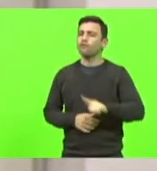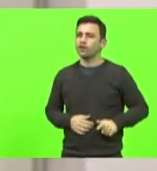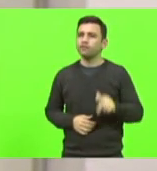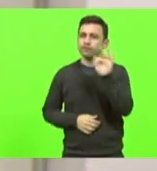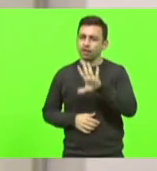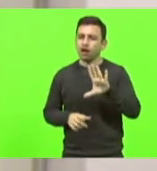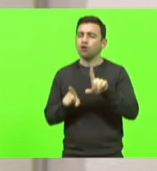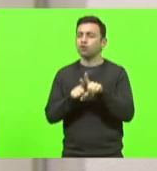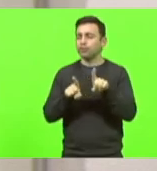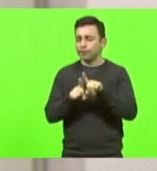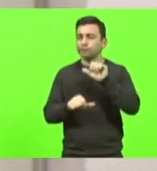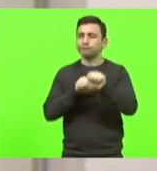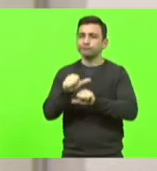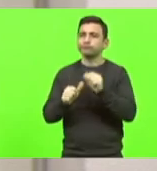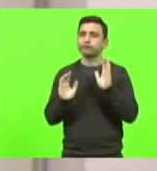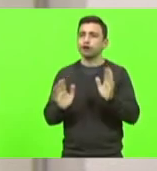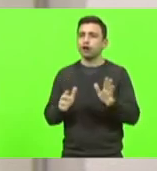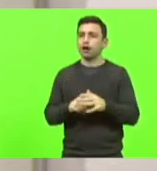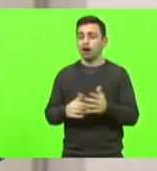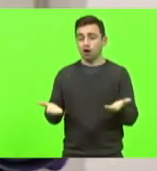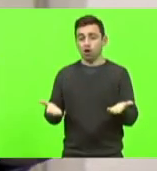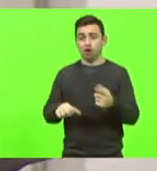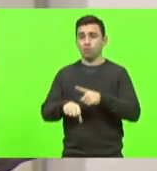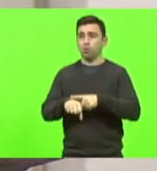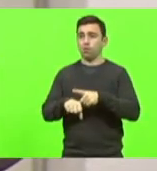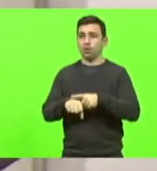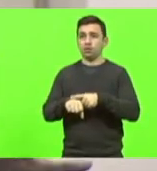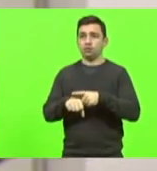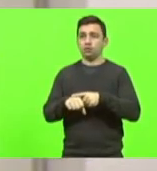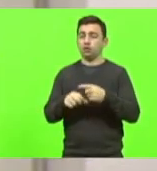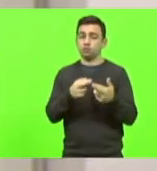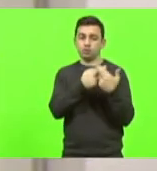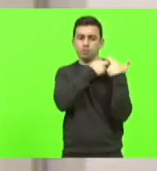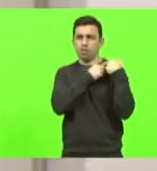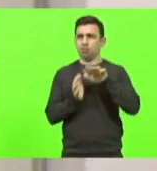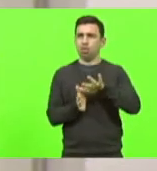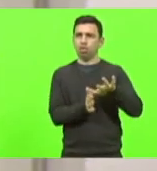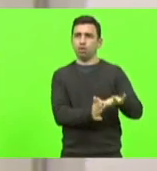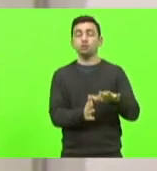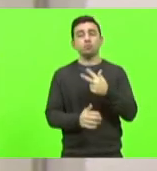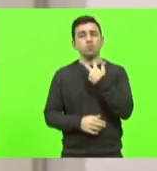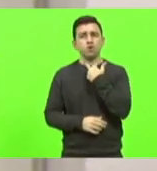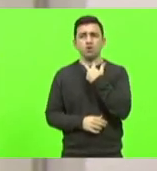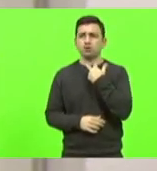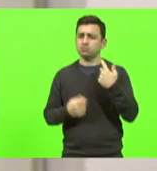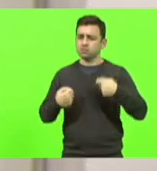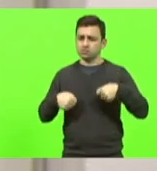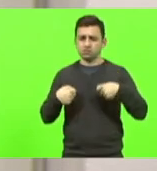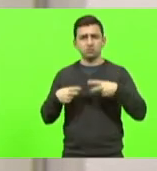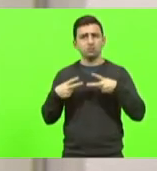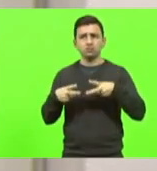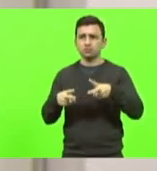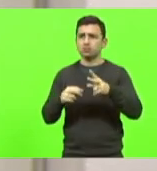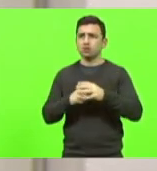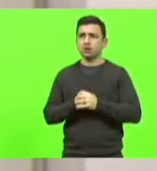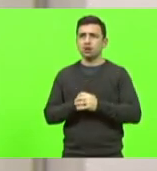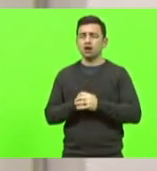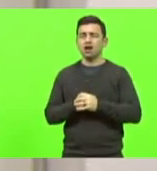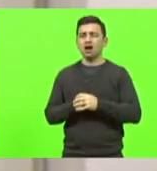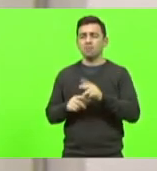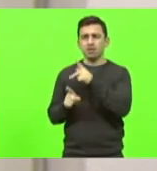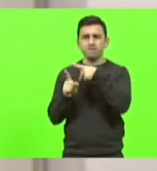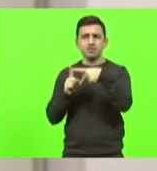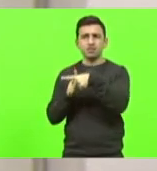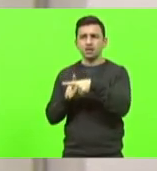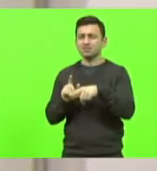já fez a reforma e não é momento para deixar a responsabilidades de lado e pro tê-la ele tem uma previdência que deficitária